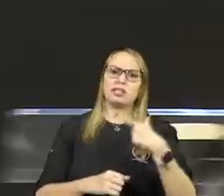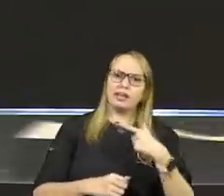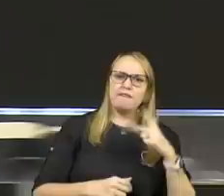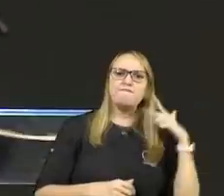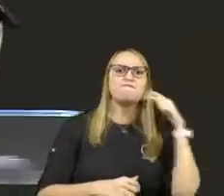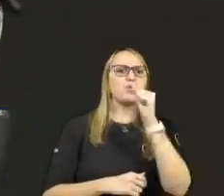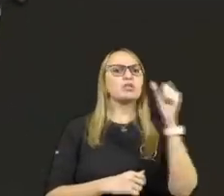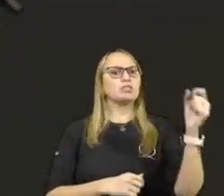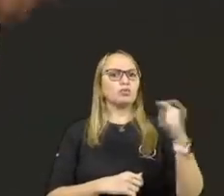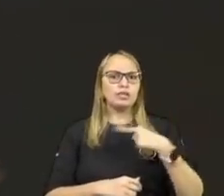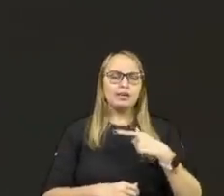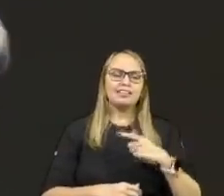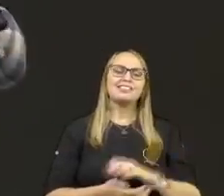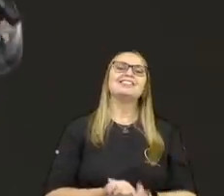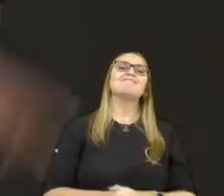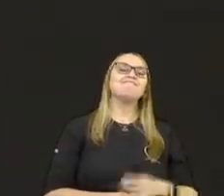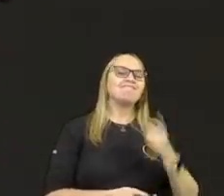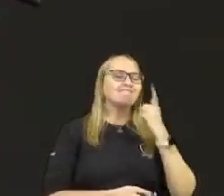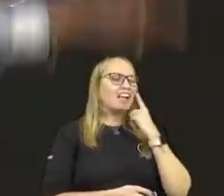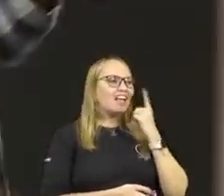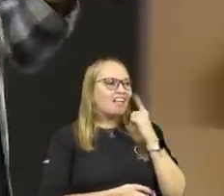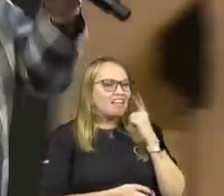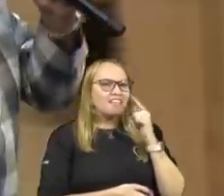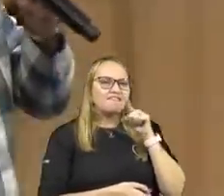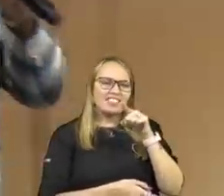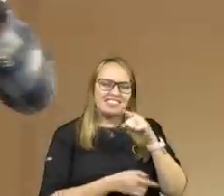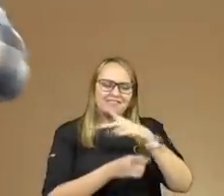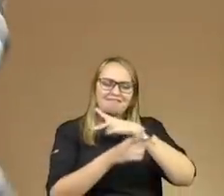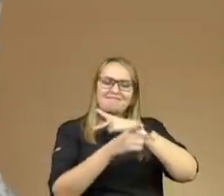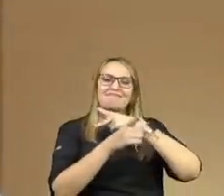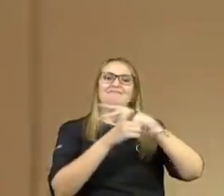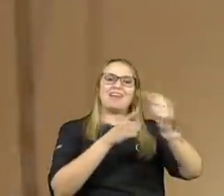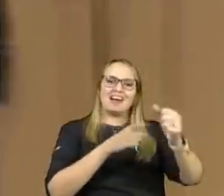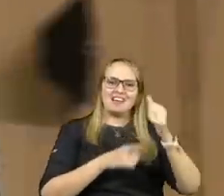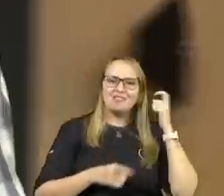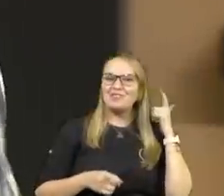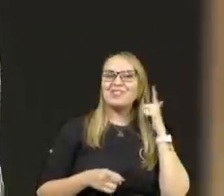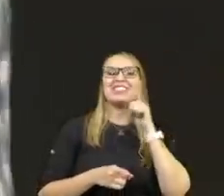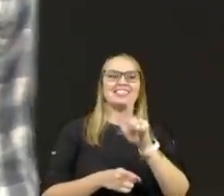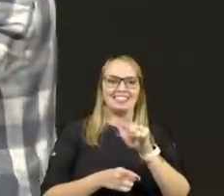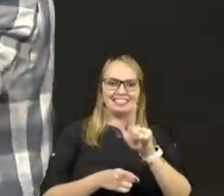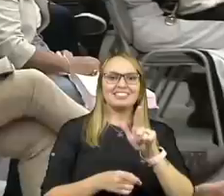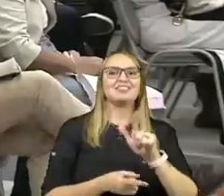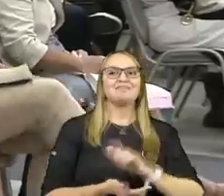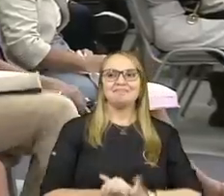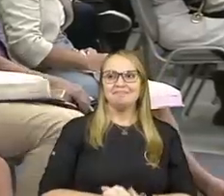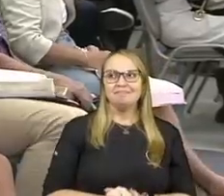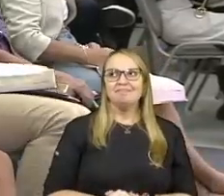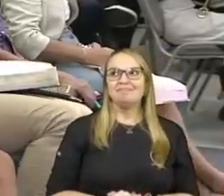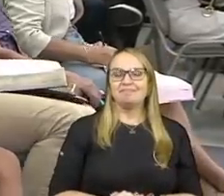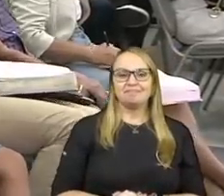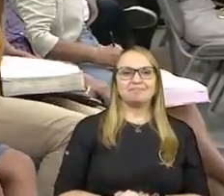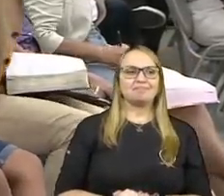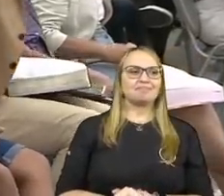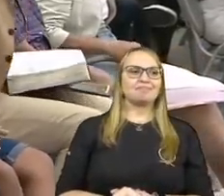você, vai assistir a sua passagem para a vitória.